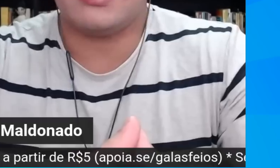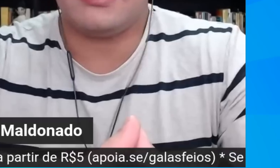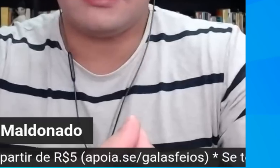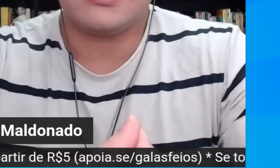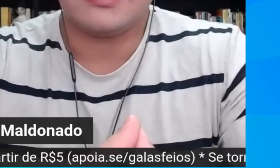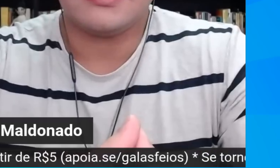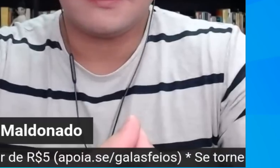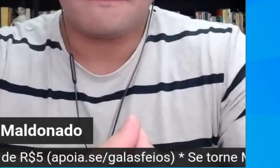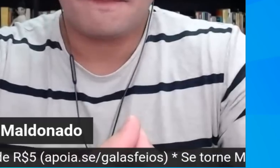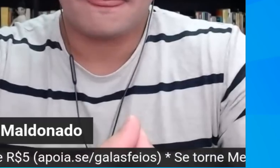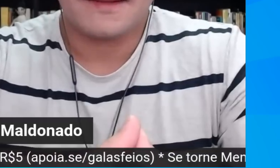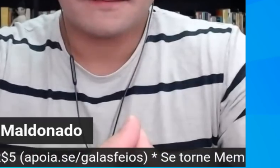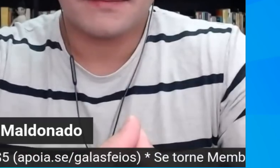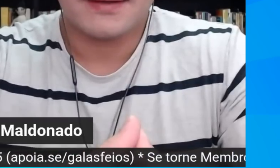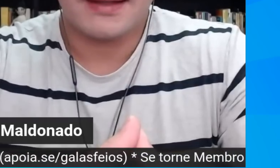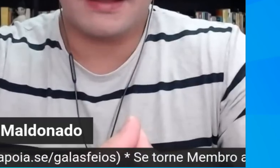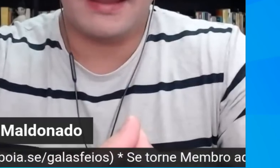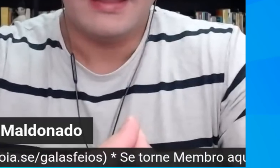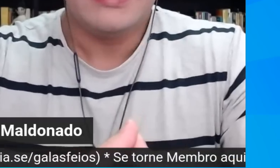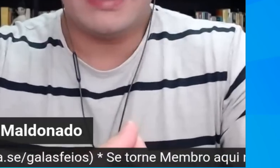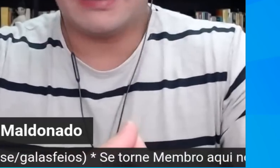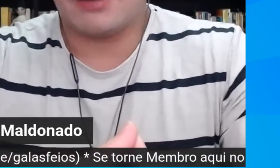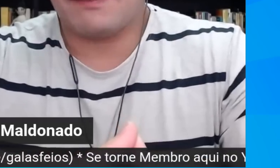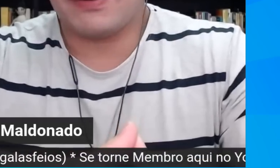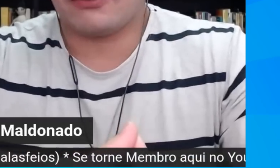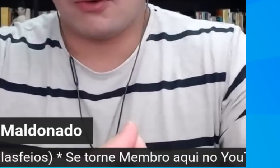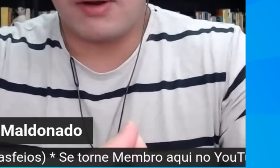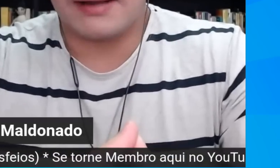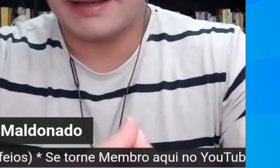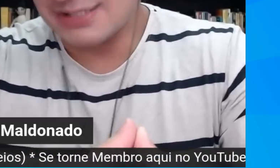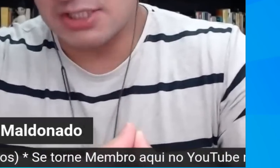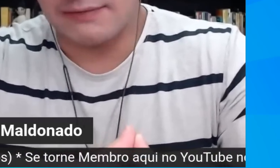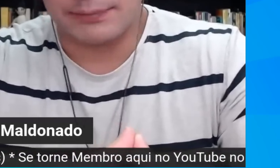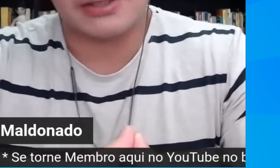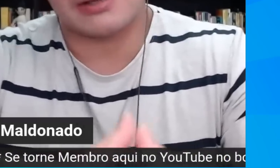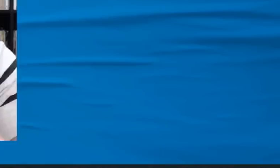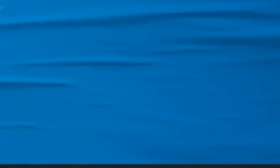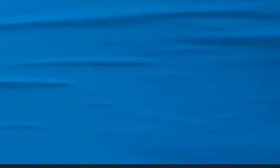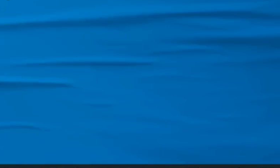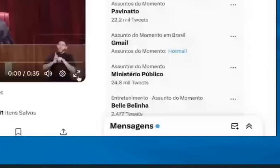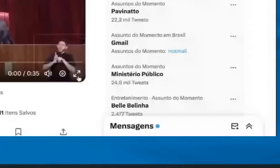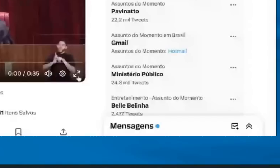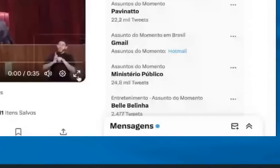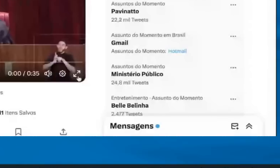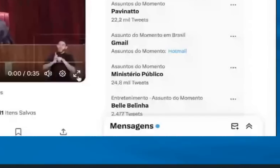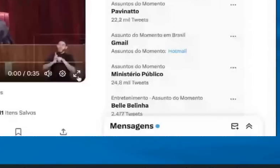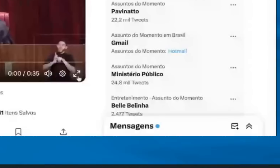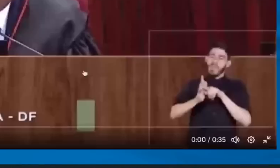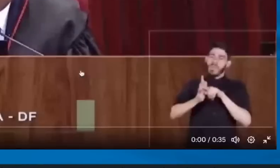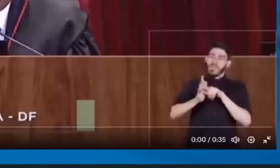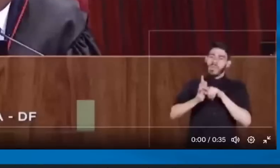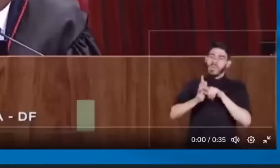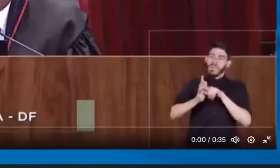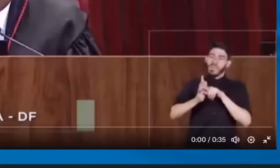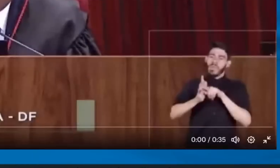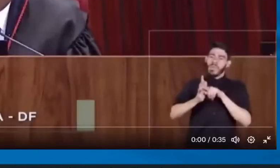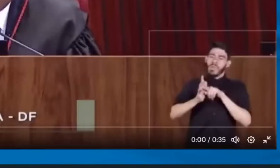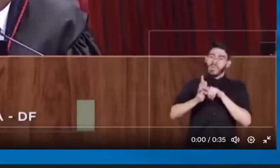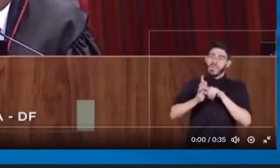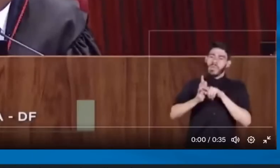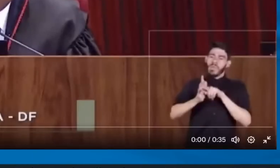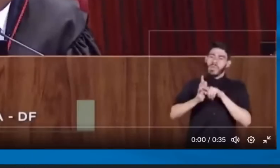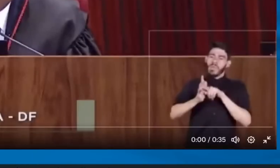mais sendo o cliente dele o Bolsonaro. É, ele que é uma pessoa negativa, porque ele já tá contando com a derrota, já tá contando com a